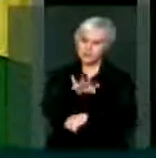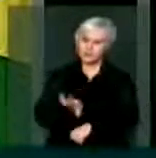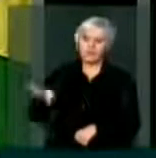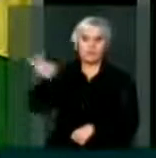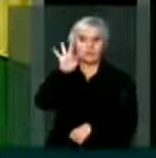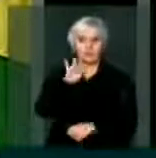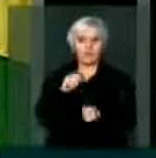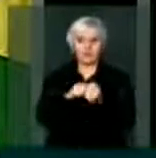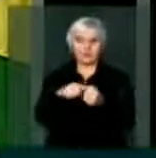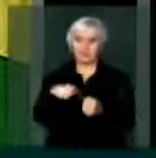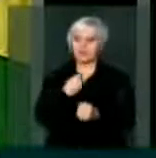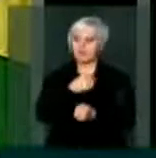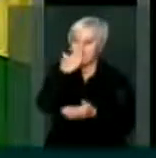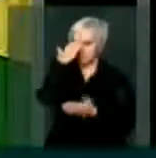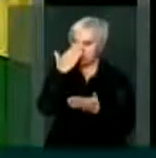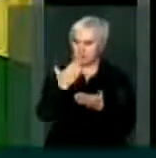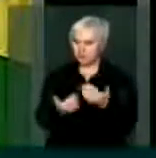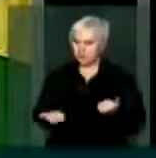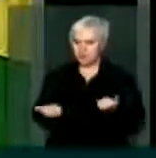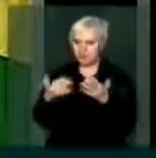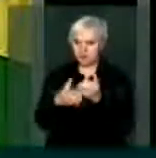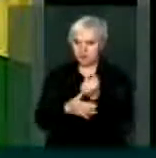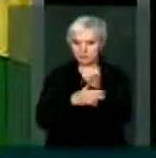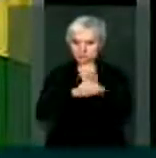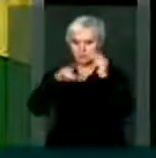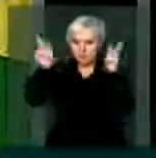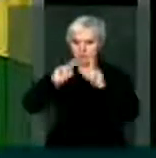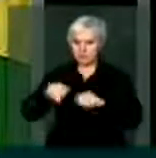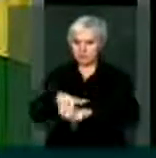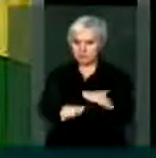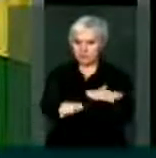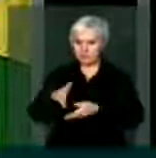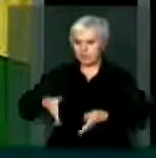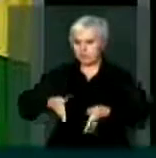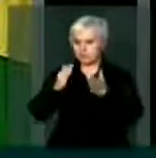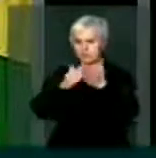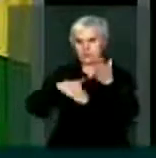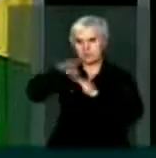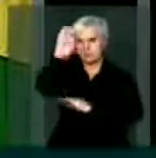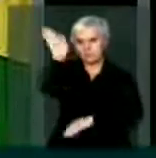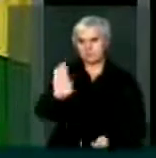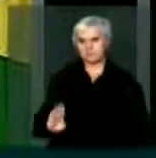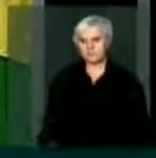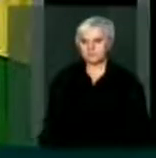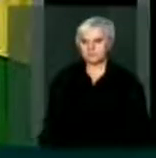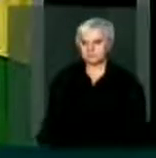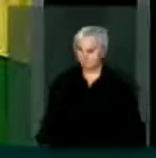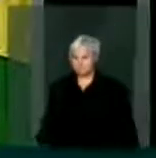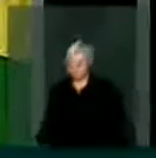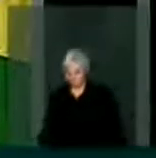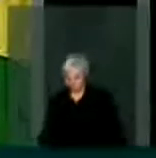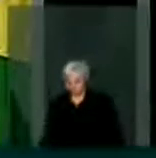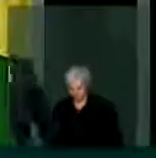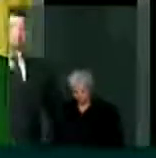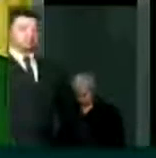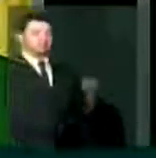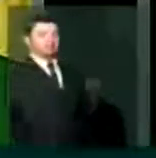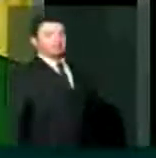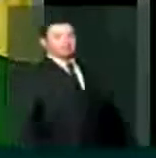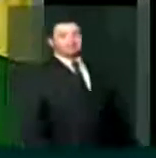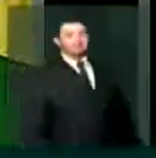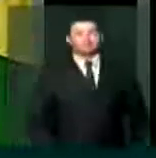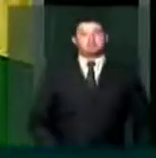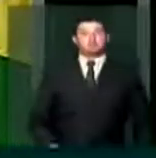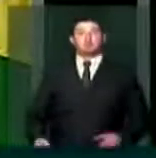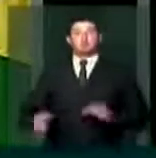quem confiamos a segurança e a paz nas estradas e, por consequência, no campo e nas cidades. A extensão da